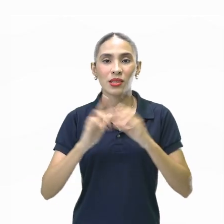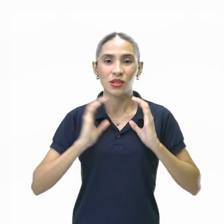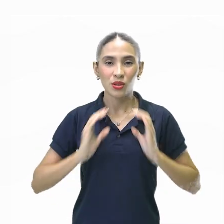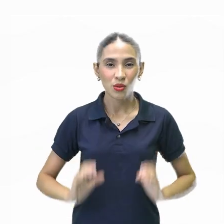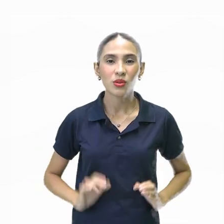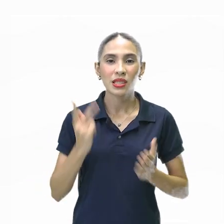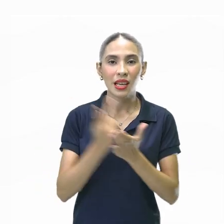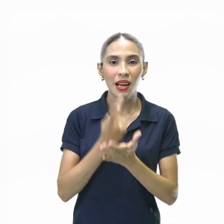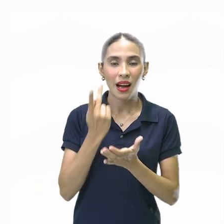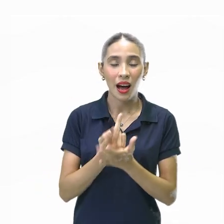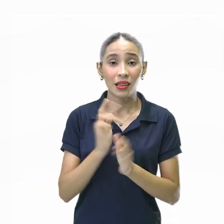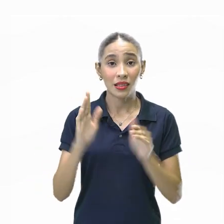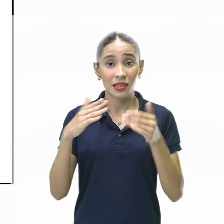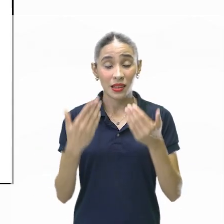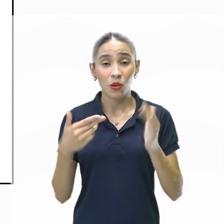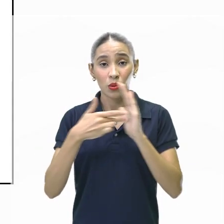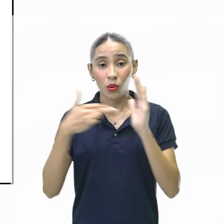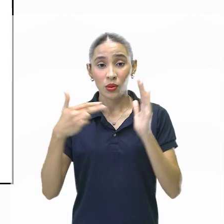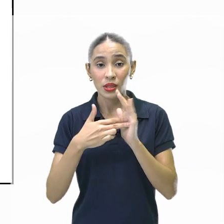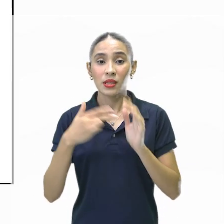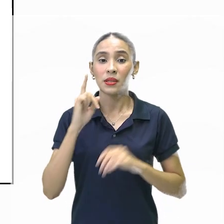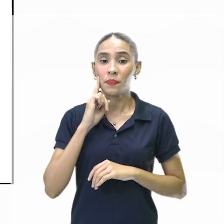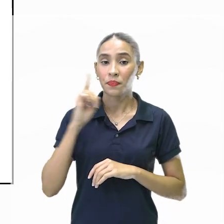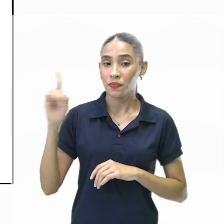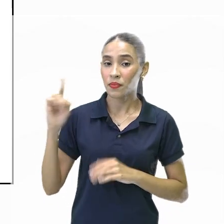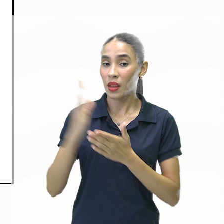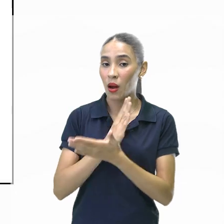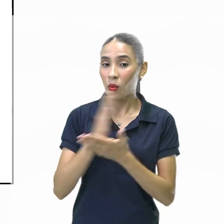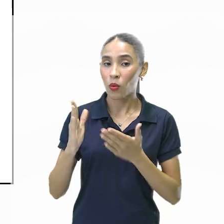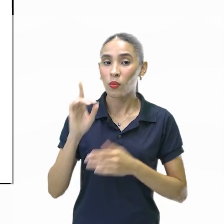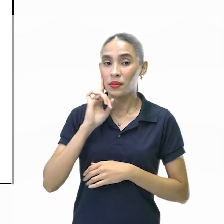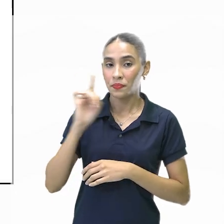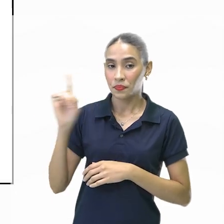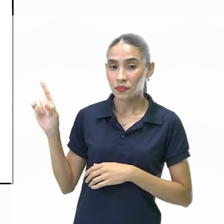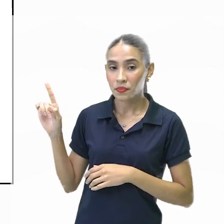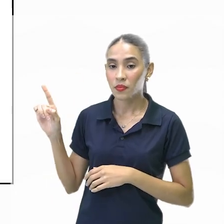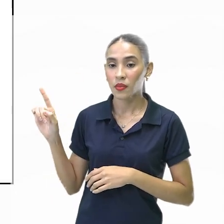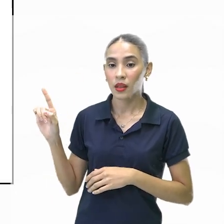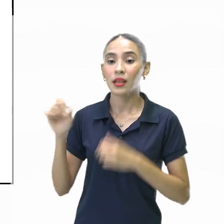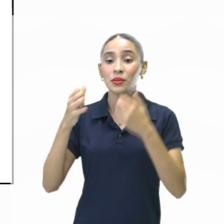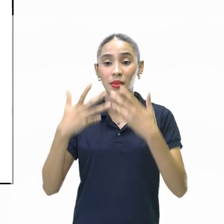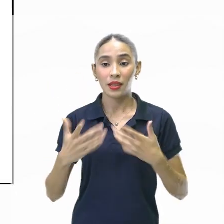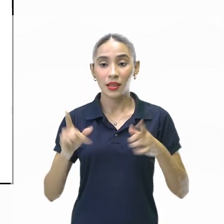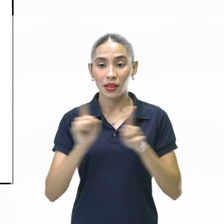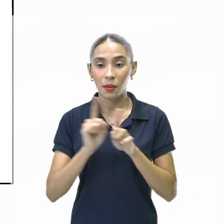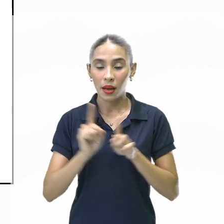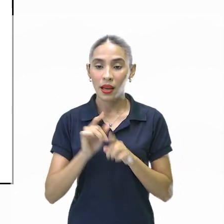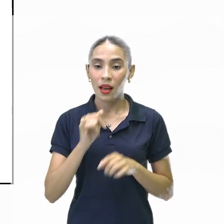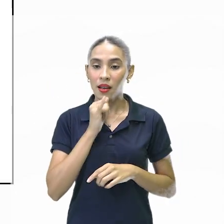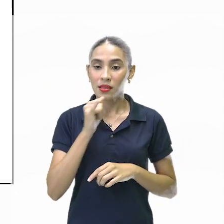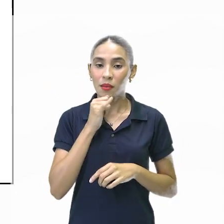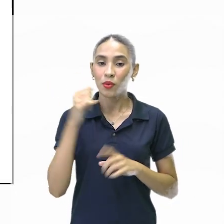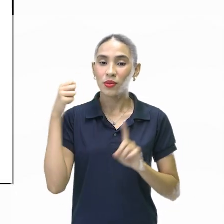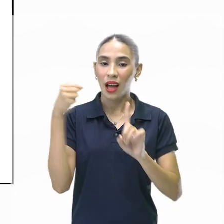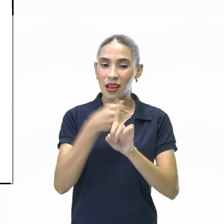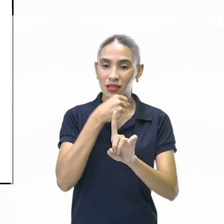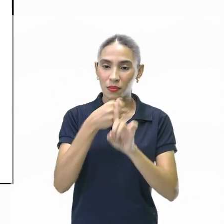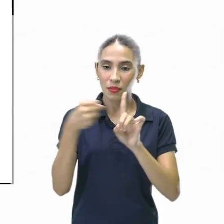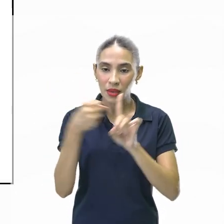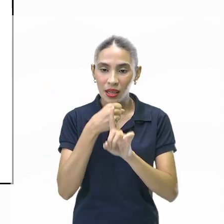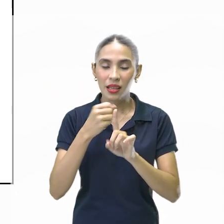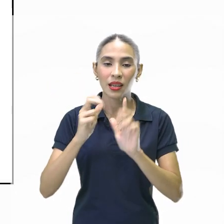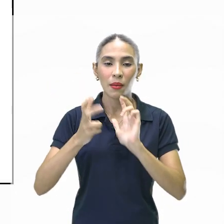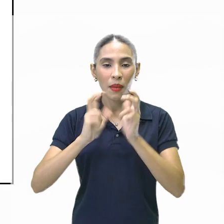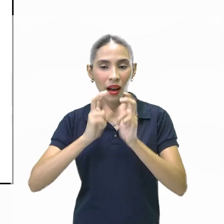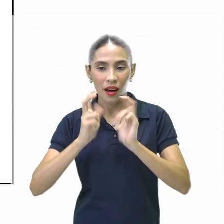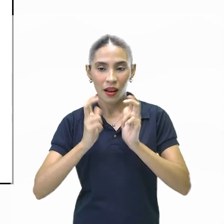E aí, como notícias, eu trago algumas manchetes aí falando sobre essa questão das brigas, né, como confronto